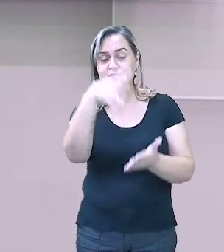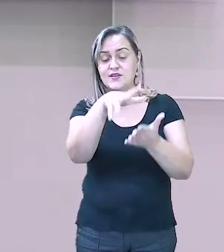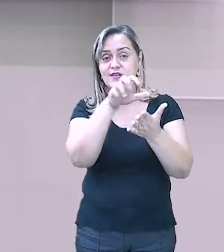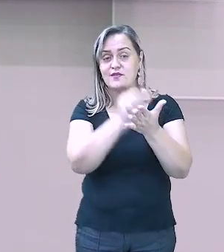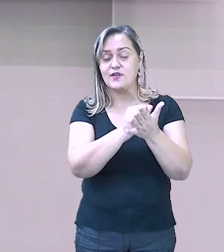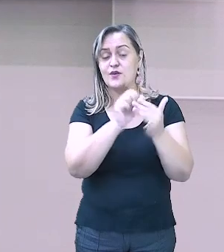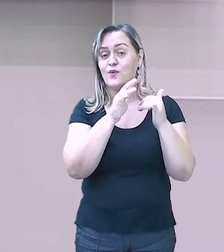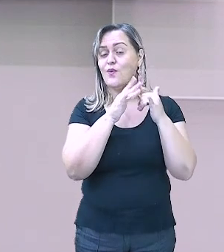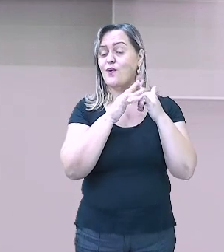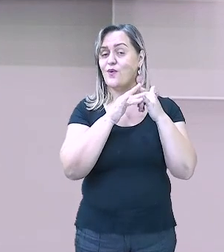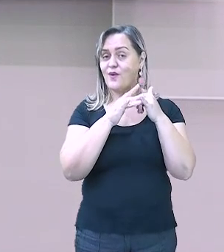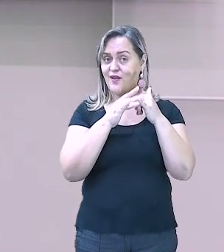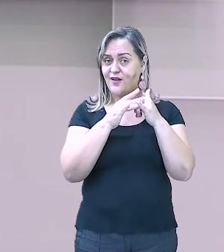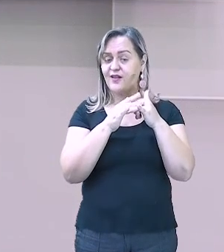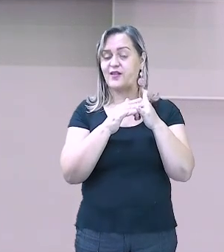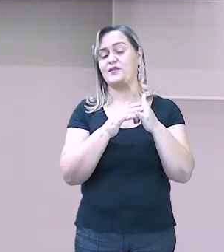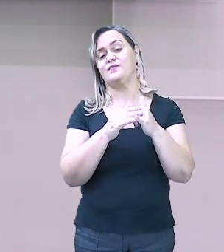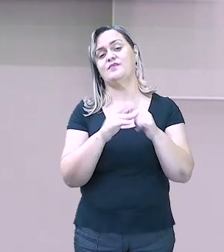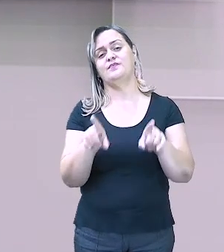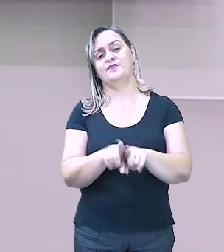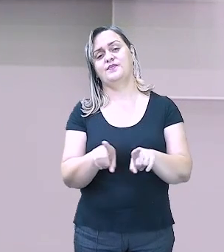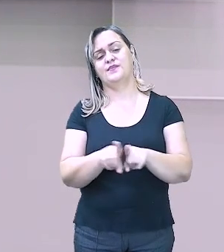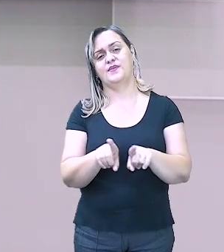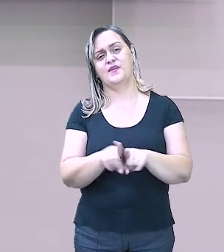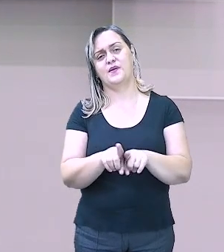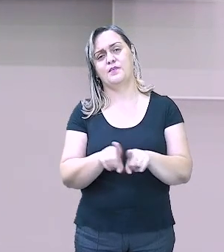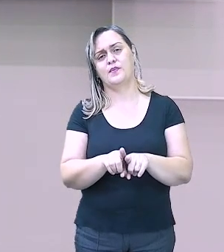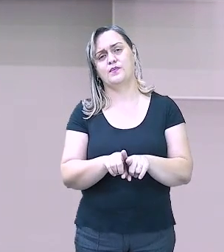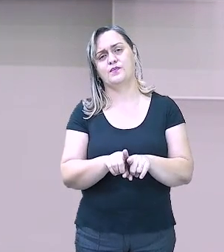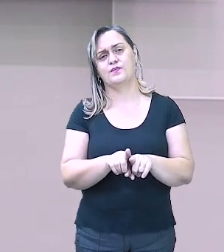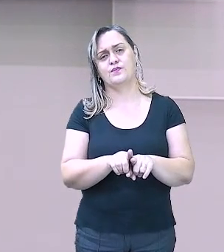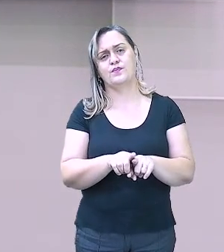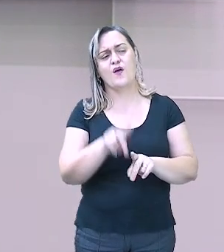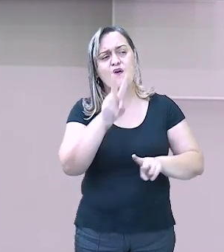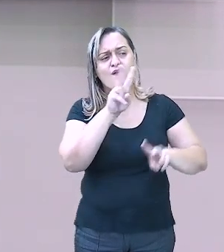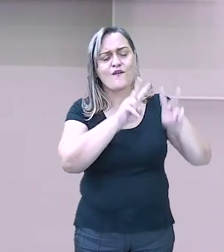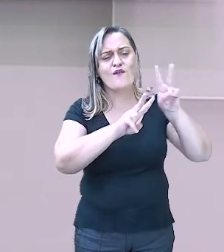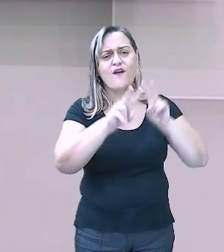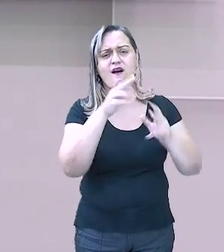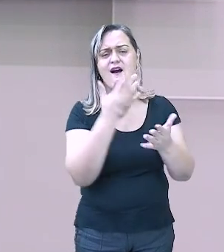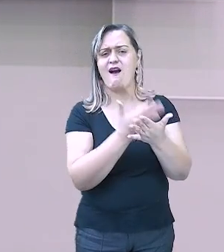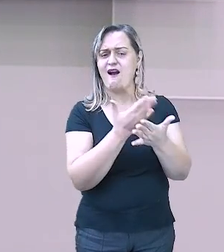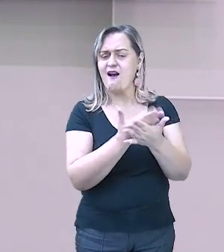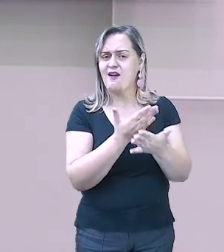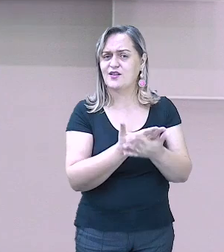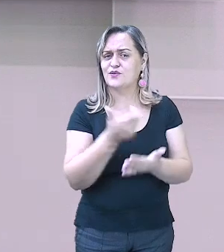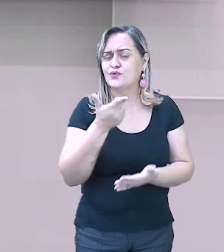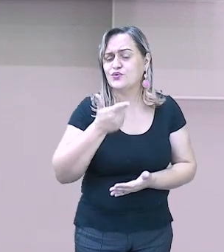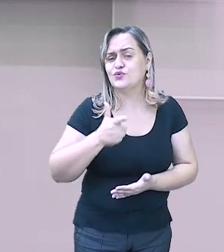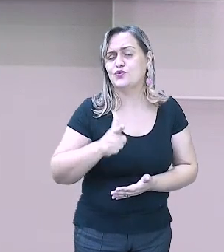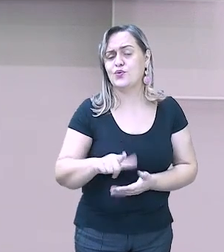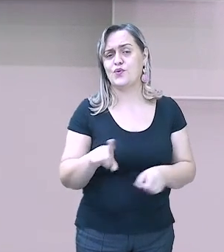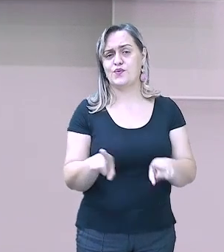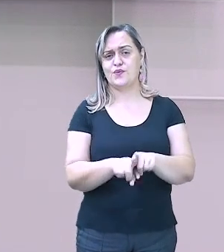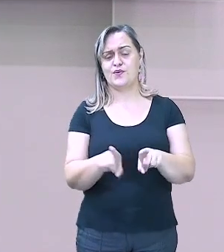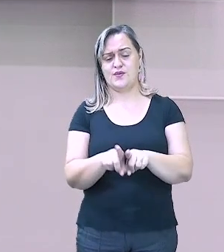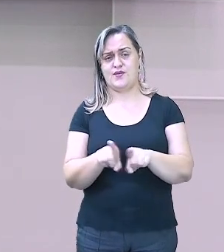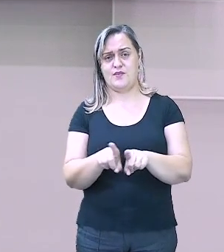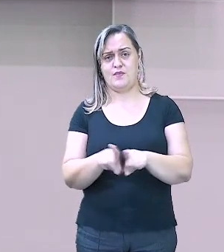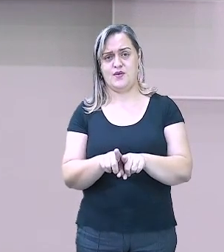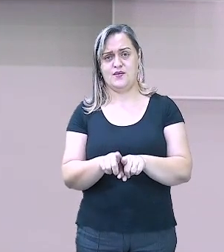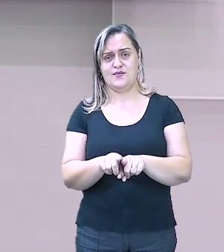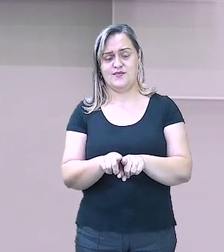nosso canal YouTube SMedGV. Assistam às aulas novamente. Ative o sininho para receber